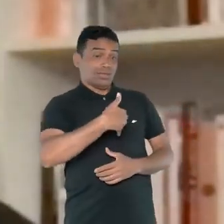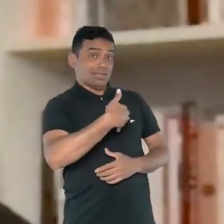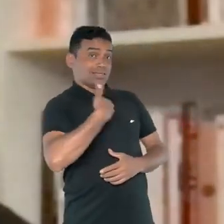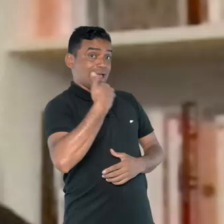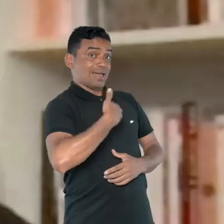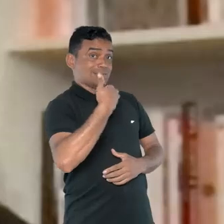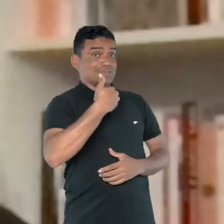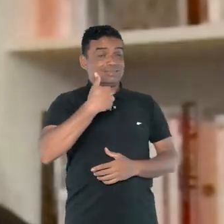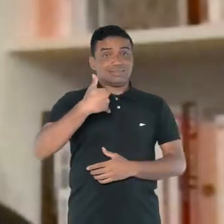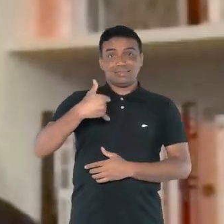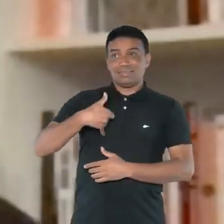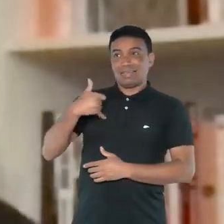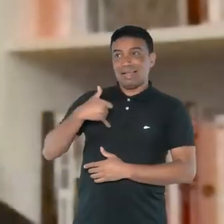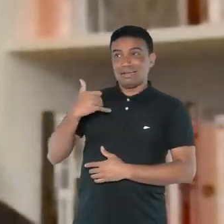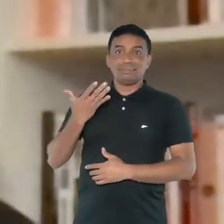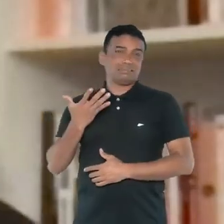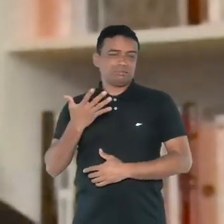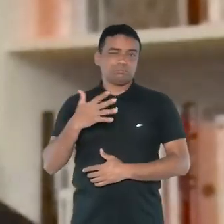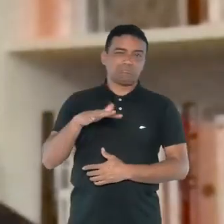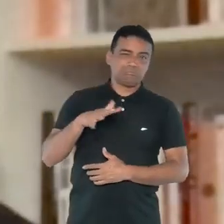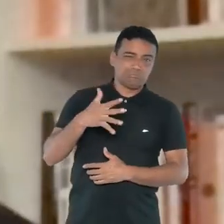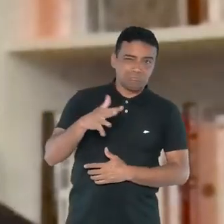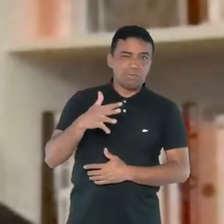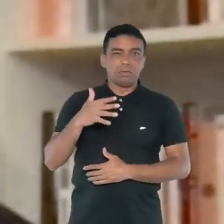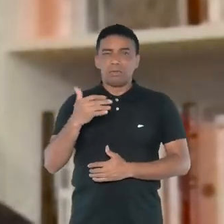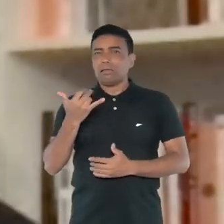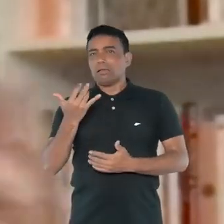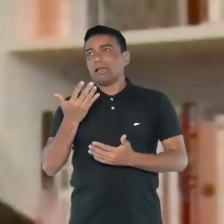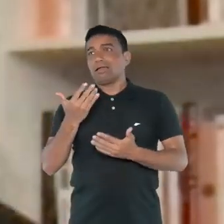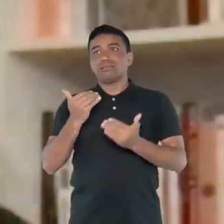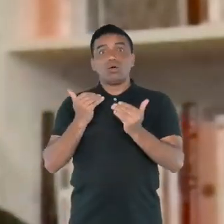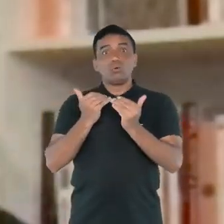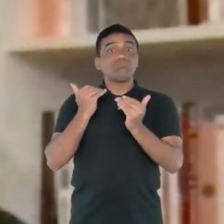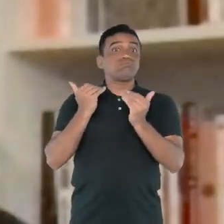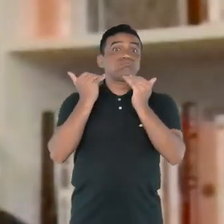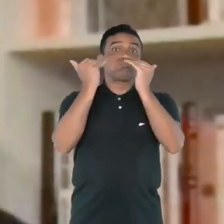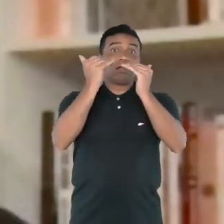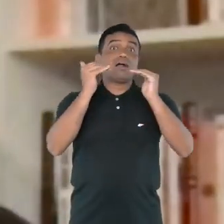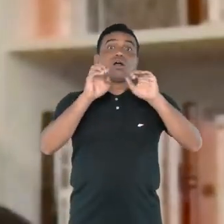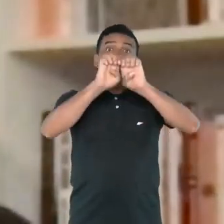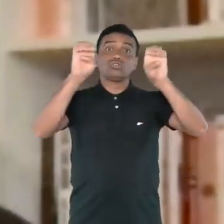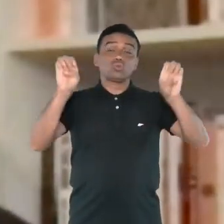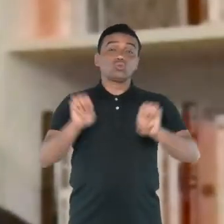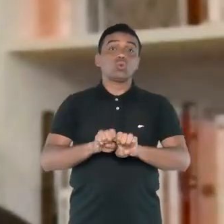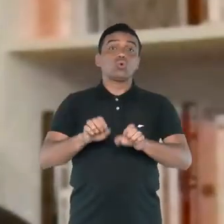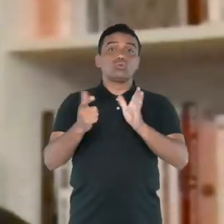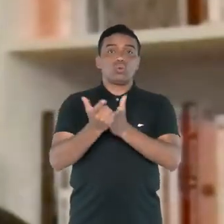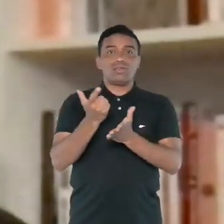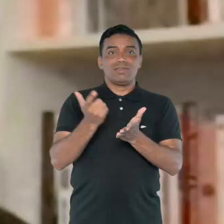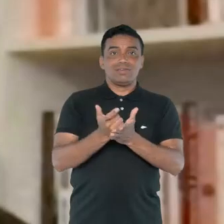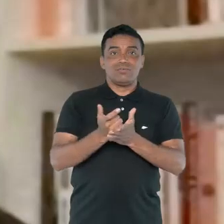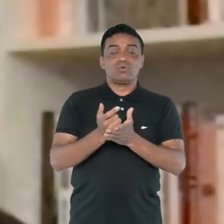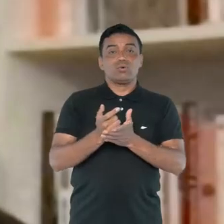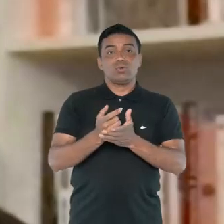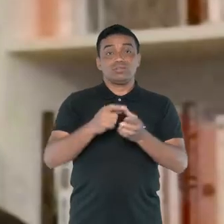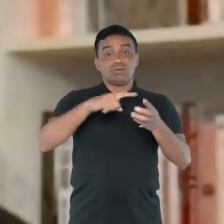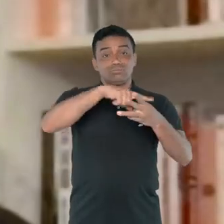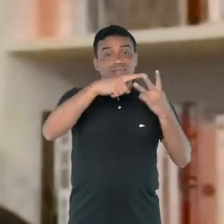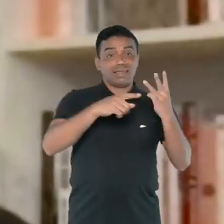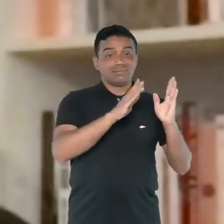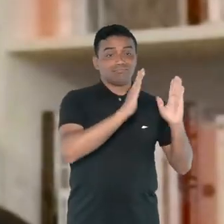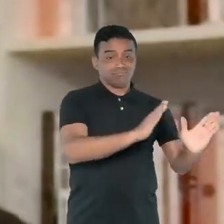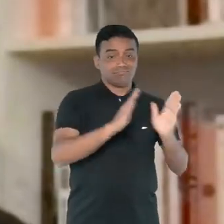deles são até um ponto de partida para a estruturação do livro. O livro está dividido em 3